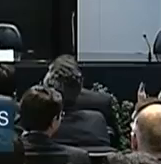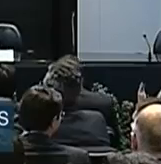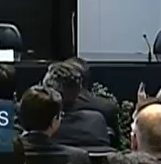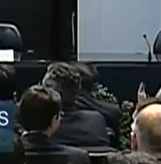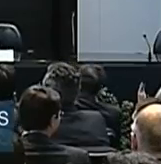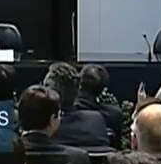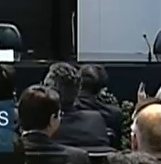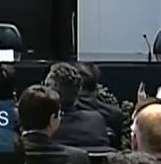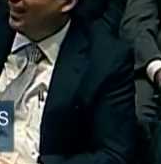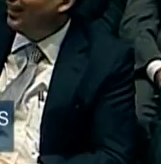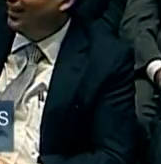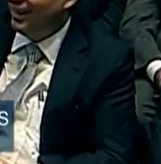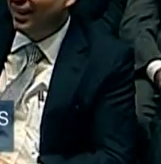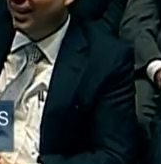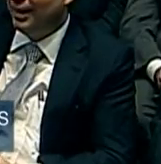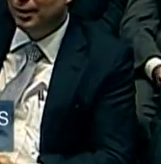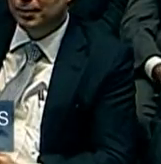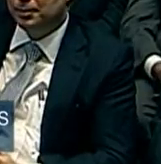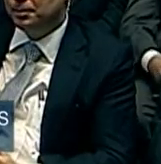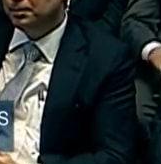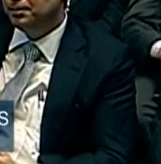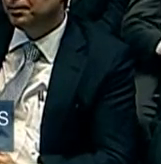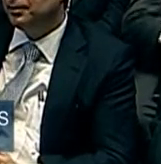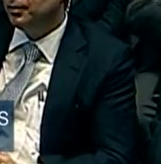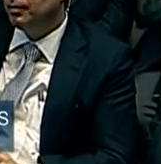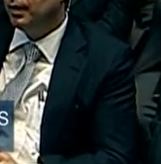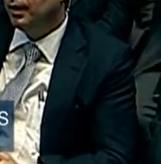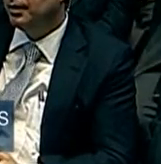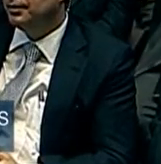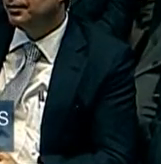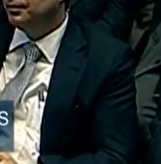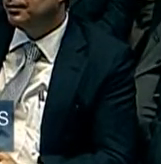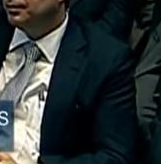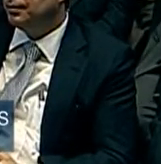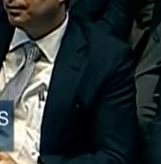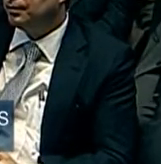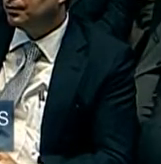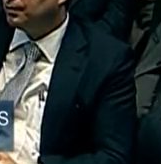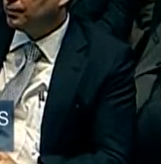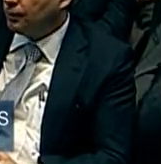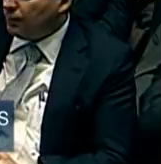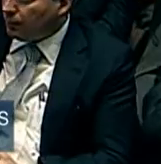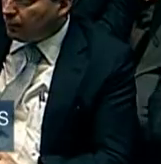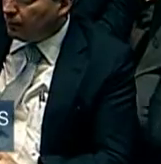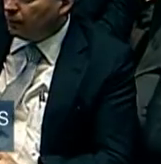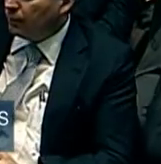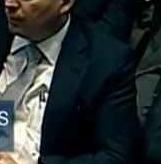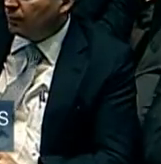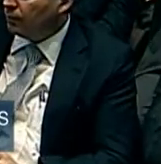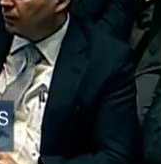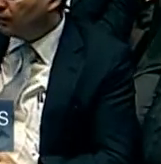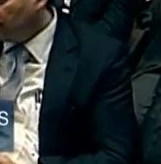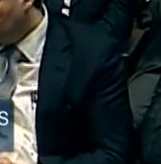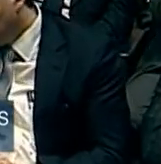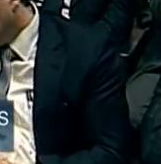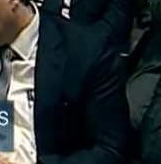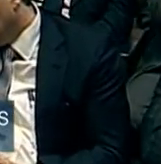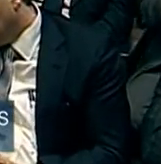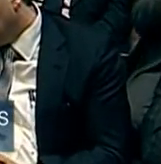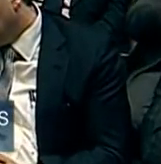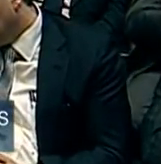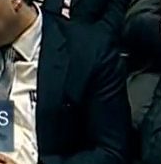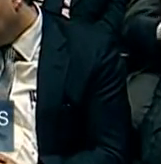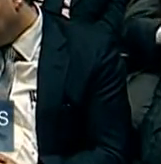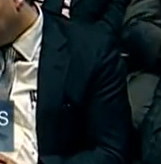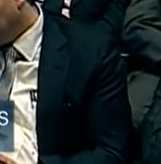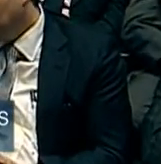a produção. Todo tempo é tempo bom, pra quem tem um bom parceiro. Bom pra mim, bom pra você, é